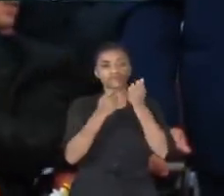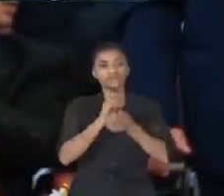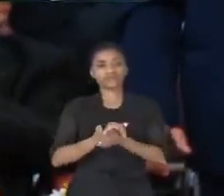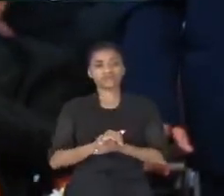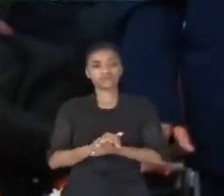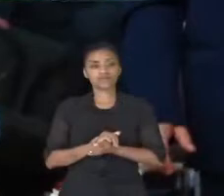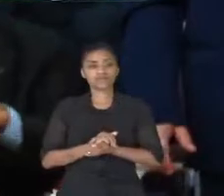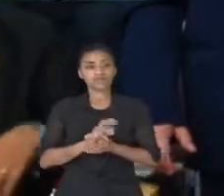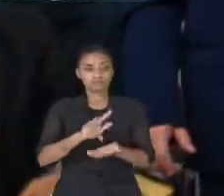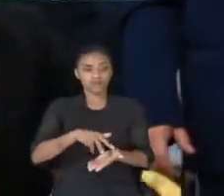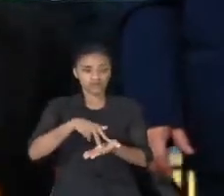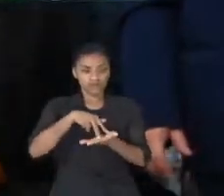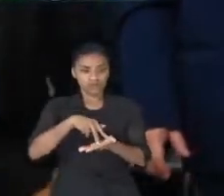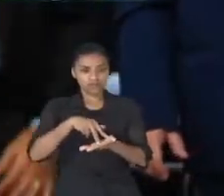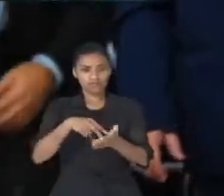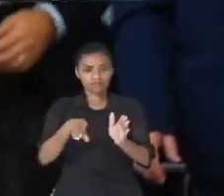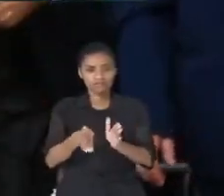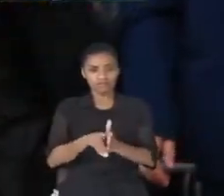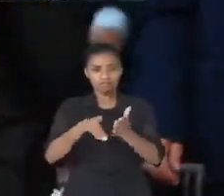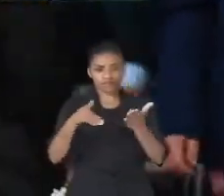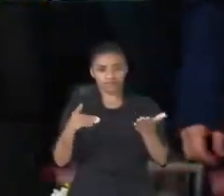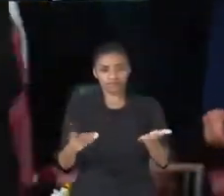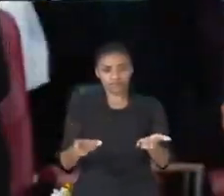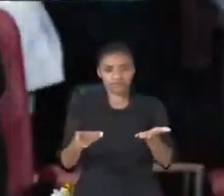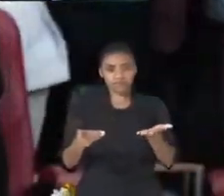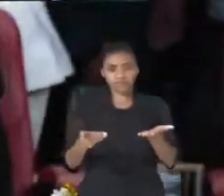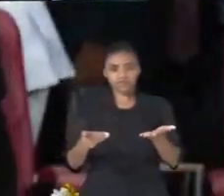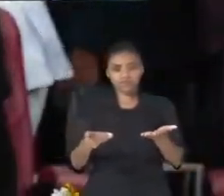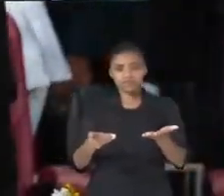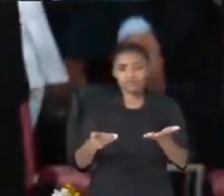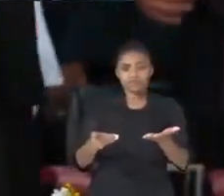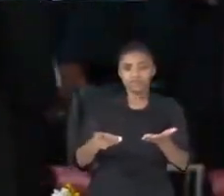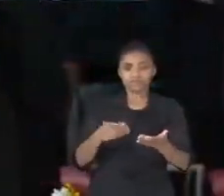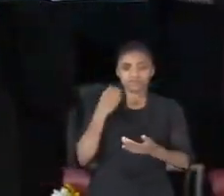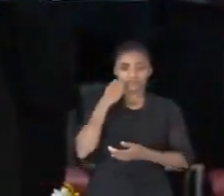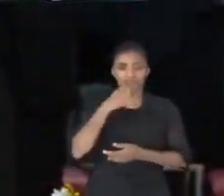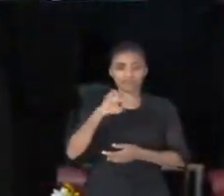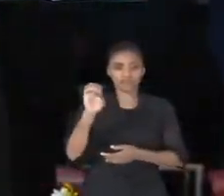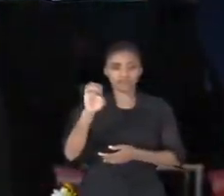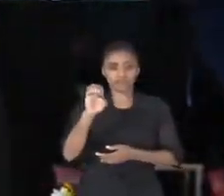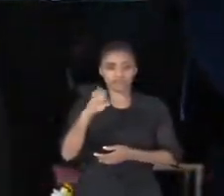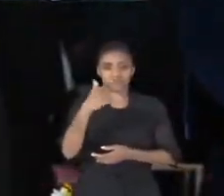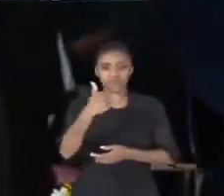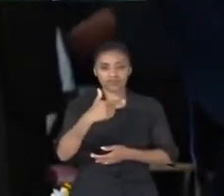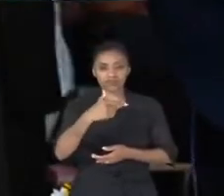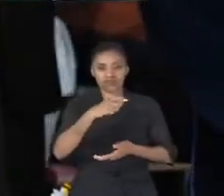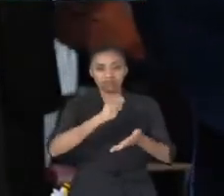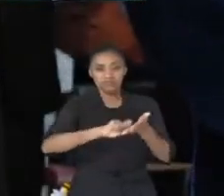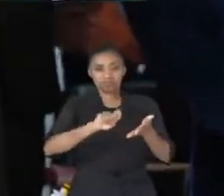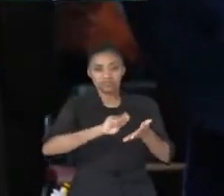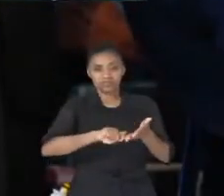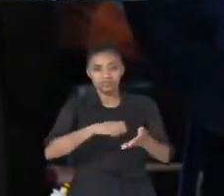De pé como estamos, abra sua Bíblia comigo no Evangelho segundo escreveu São João,